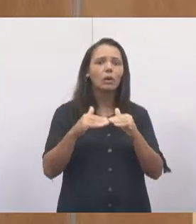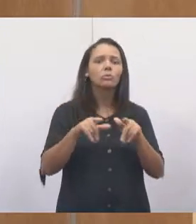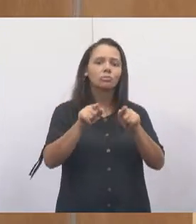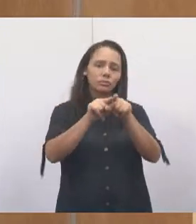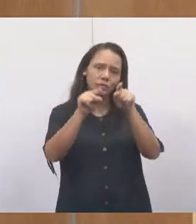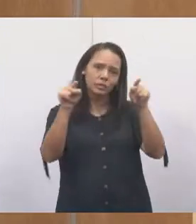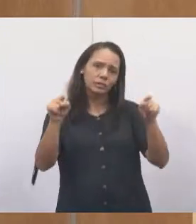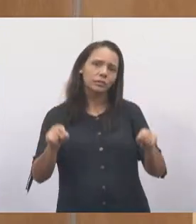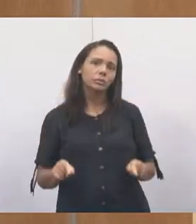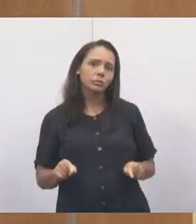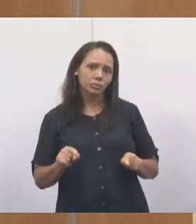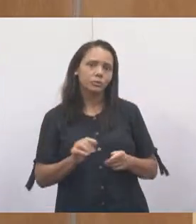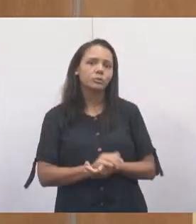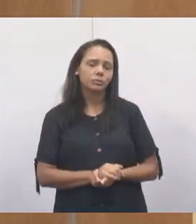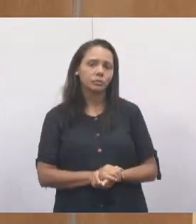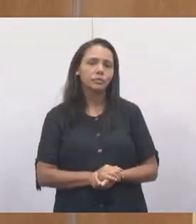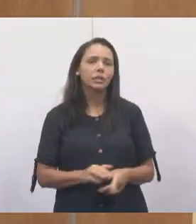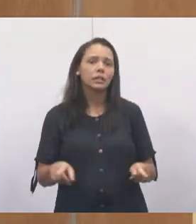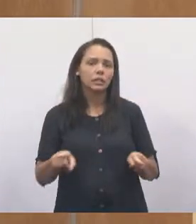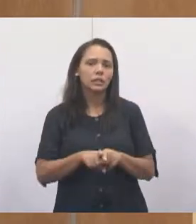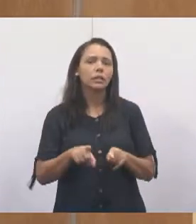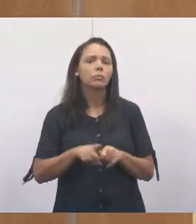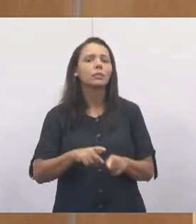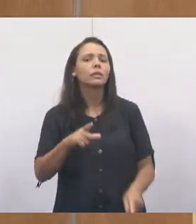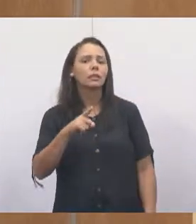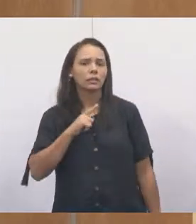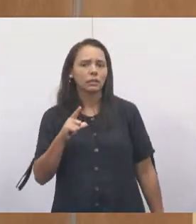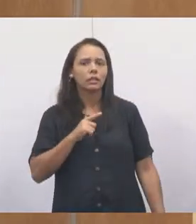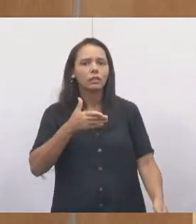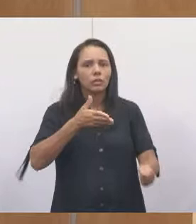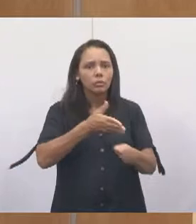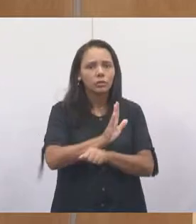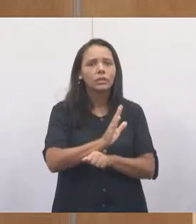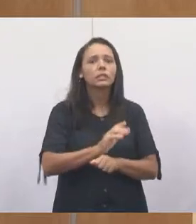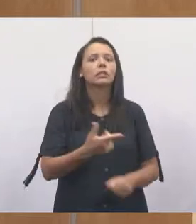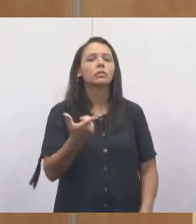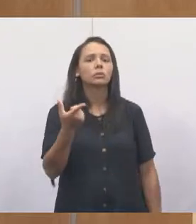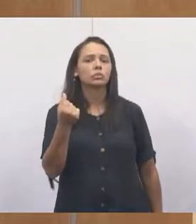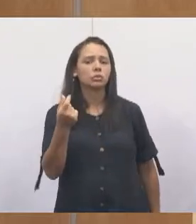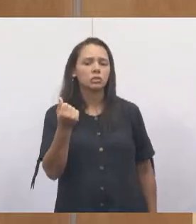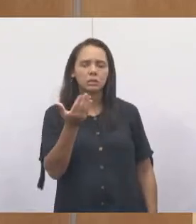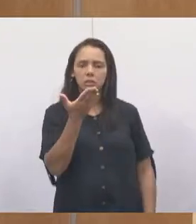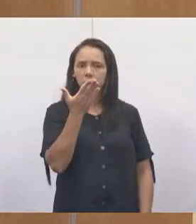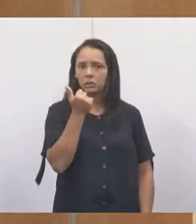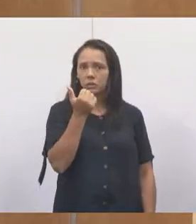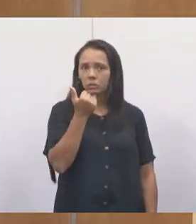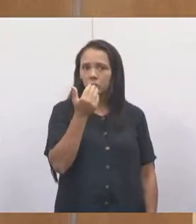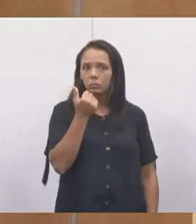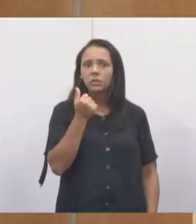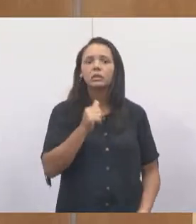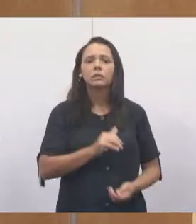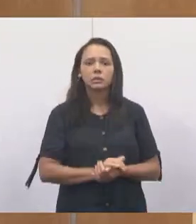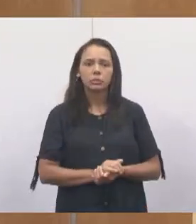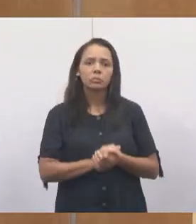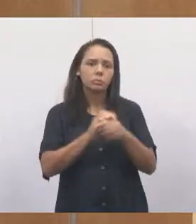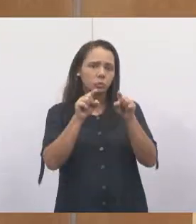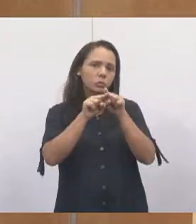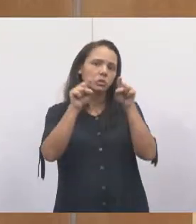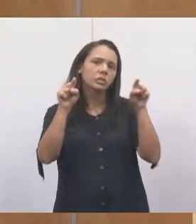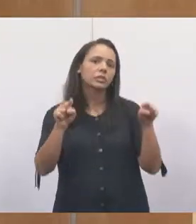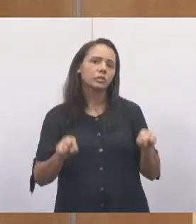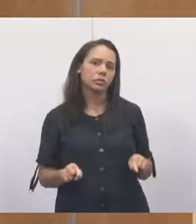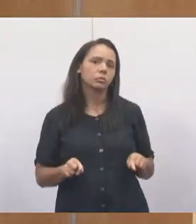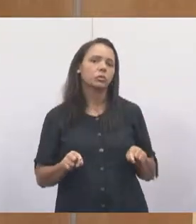Recentemente também teve a aprovação do TIC, refeição, para esses servidores públicos. Essa